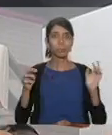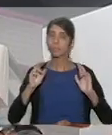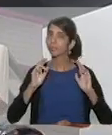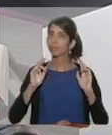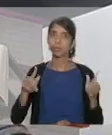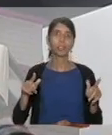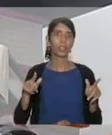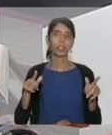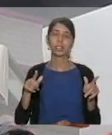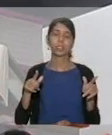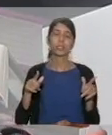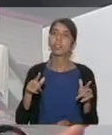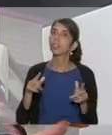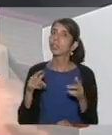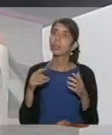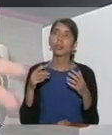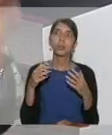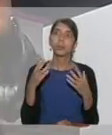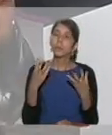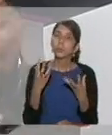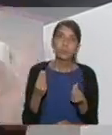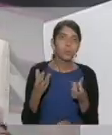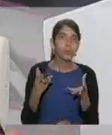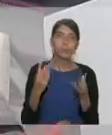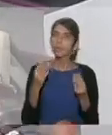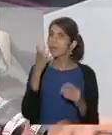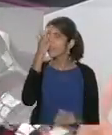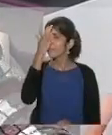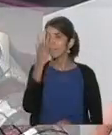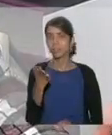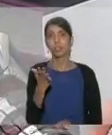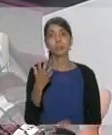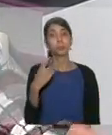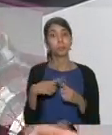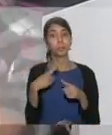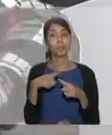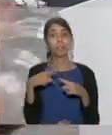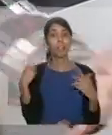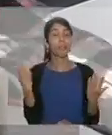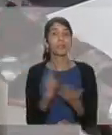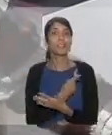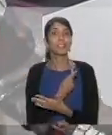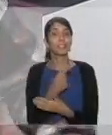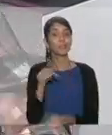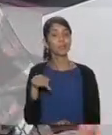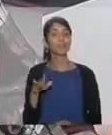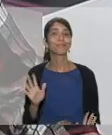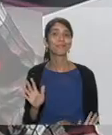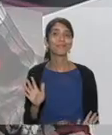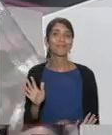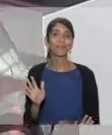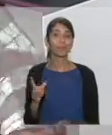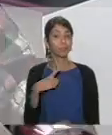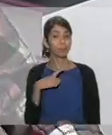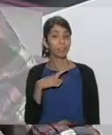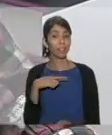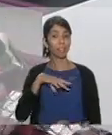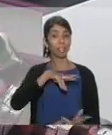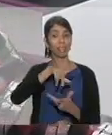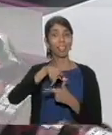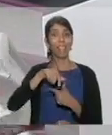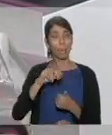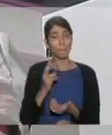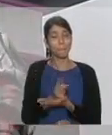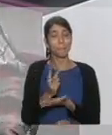foi completamente diferente de Não Pare. Foi muito, teoricamente, muito mais fácil. Porque acontecia aqui. Acontece aqui,